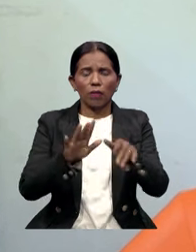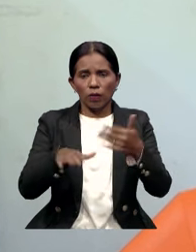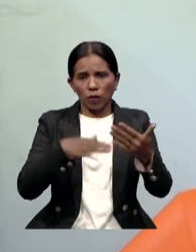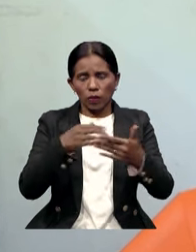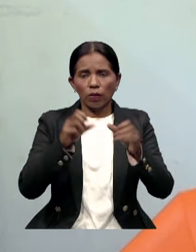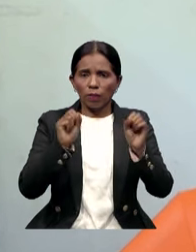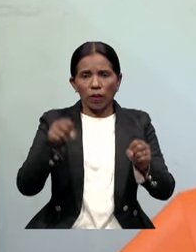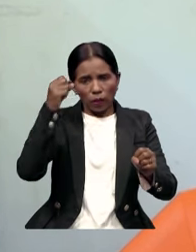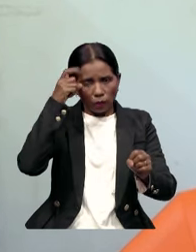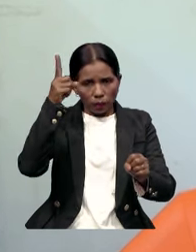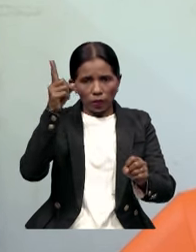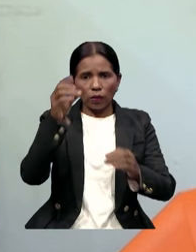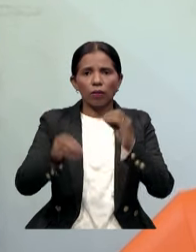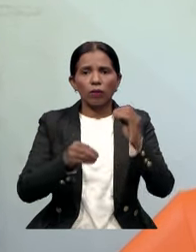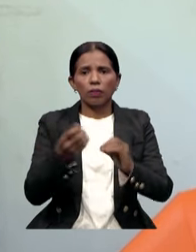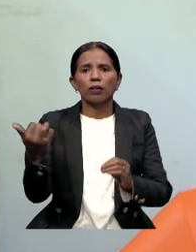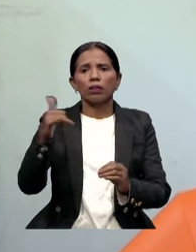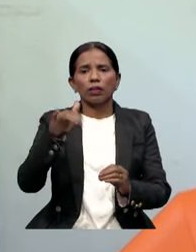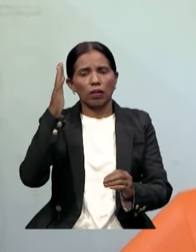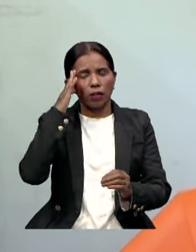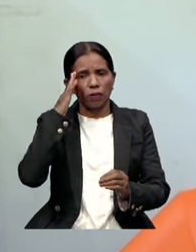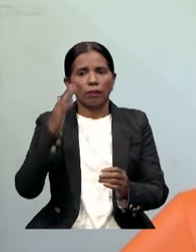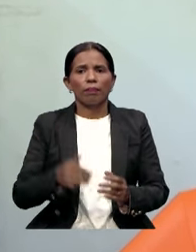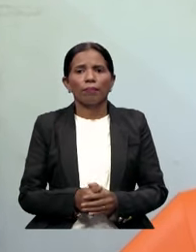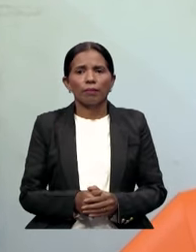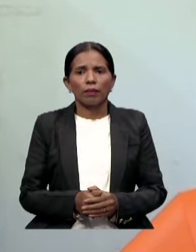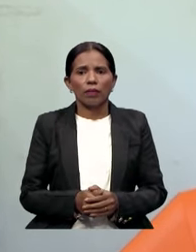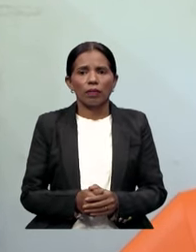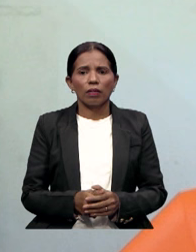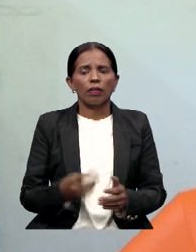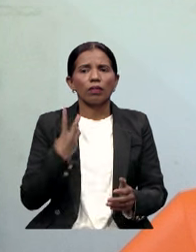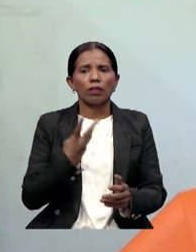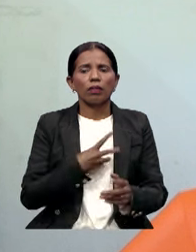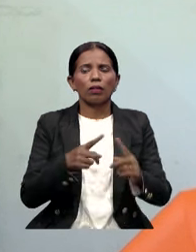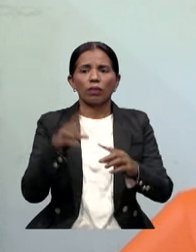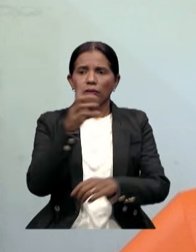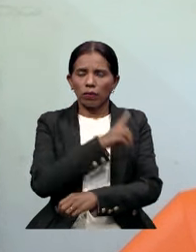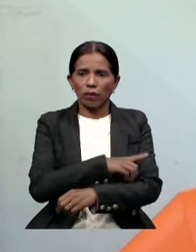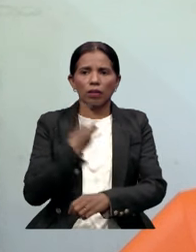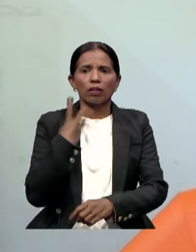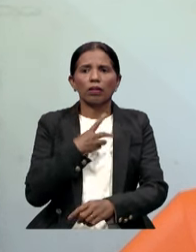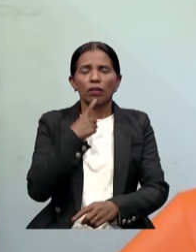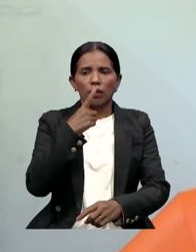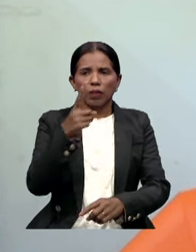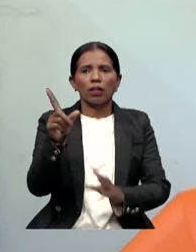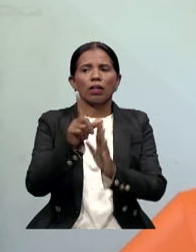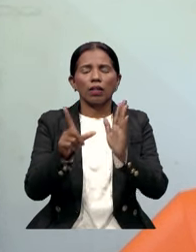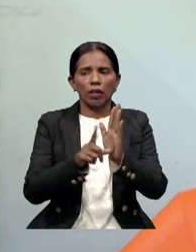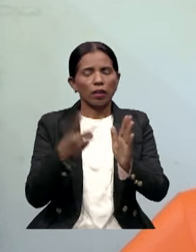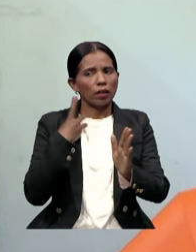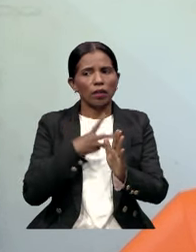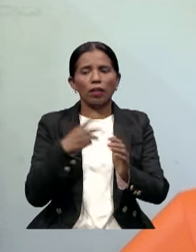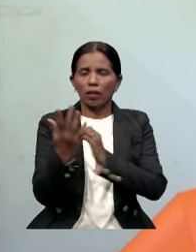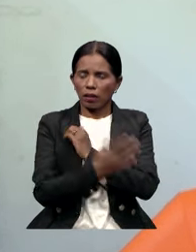compreende kono pasira ni anuin pelo facto que ita uhen loro ita dihan prostitusão ita nerain la existe